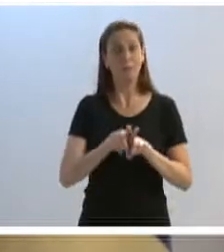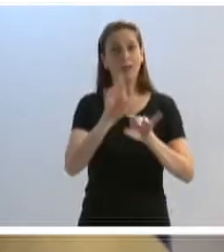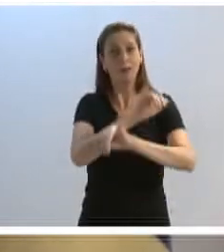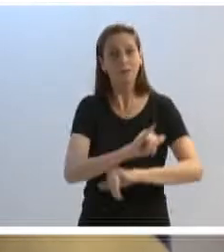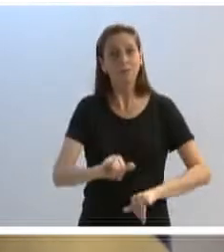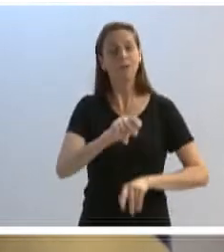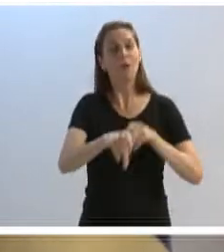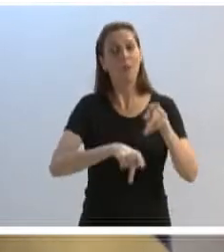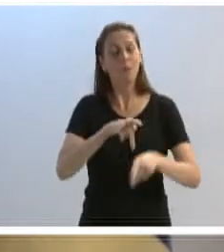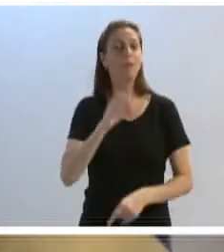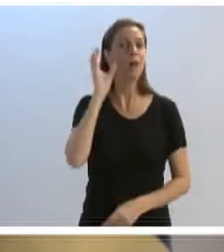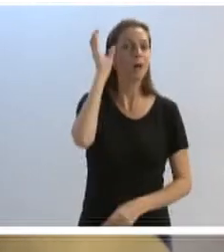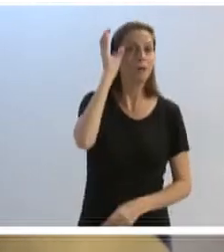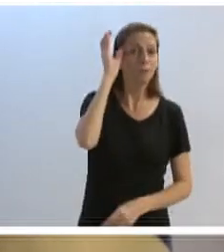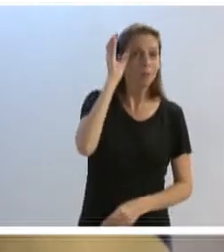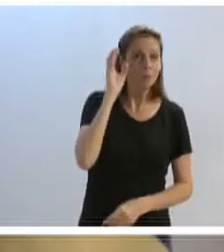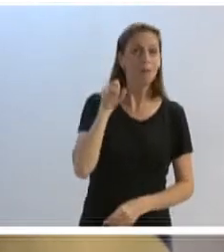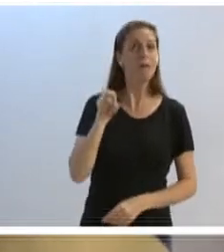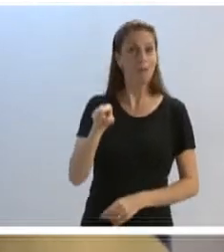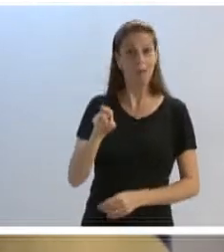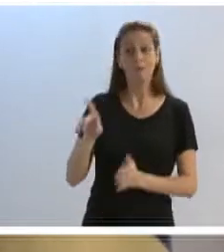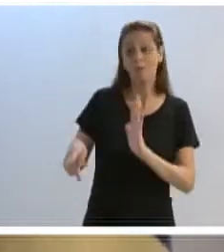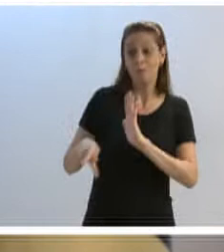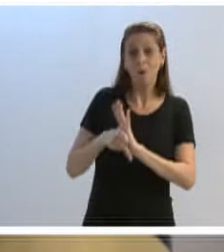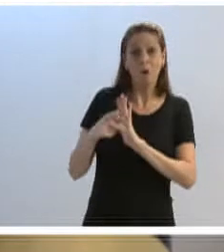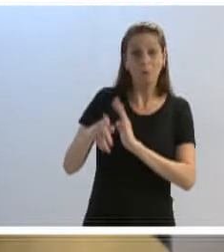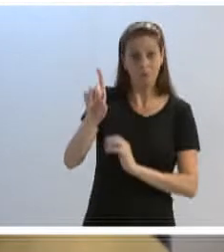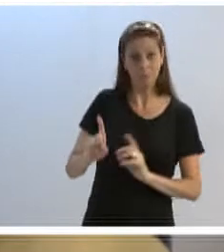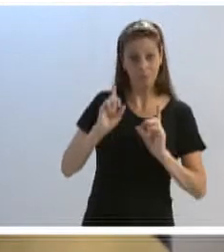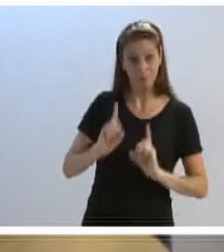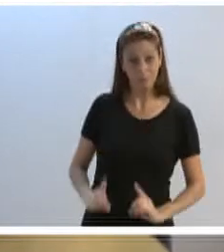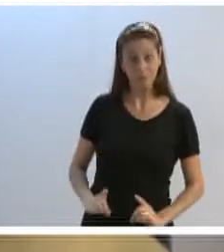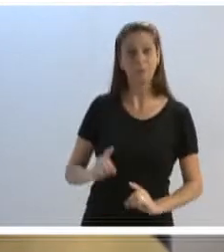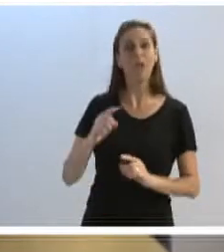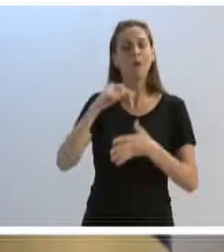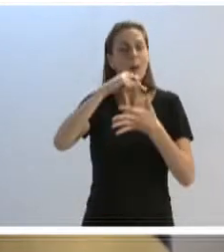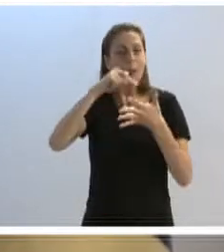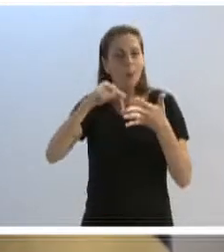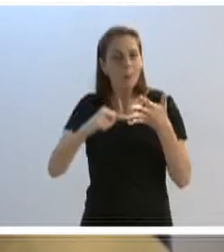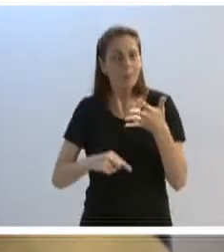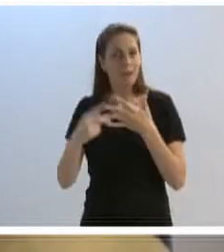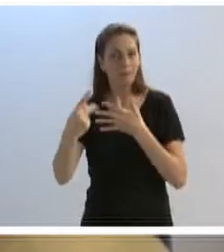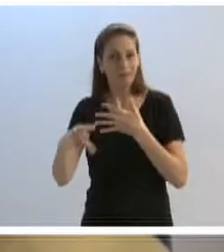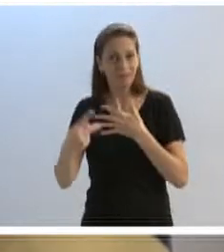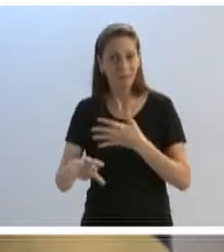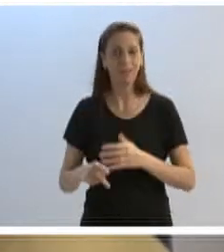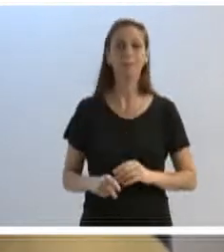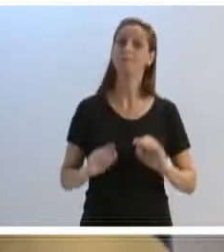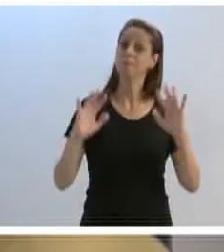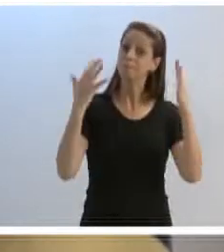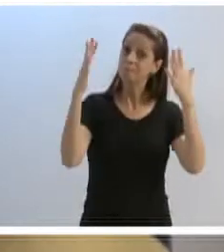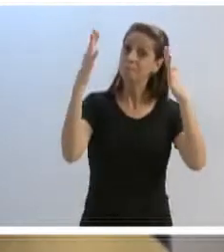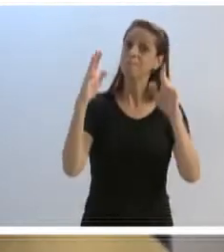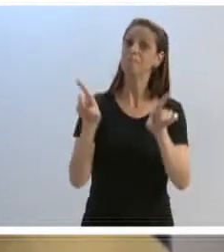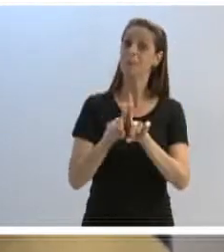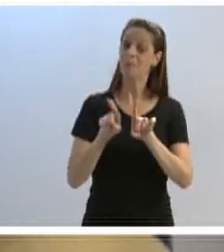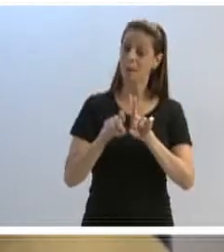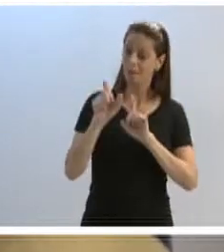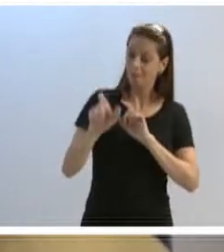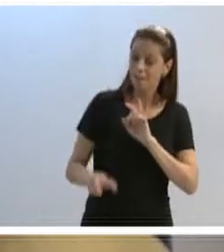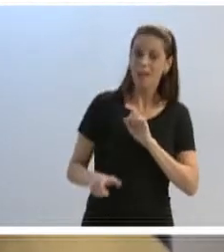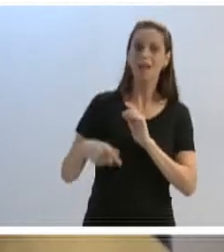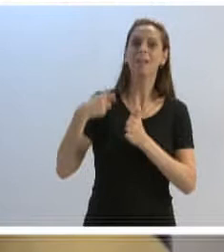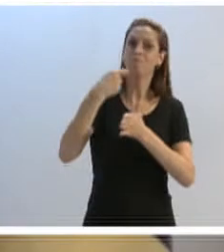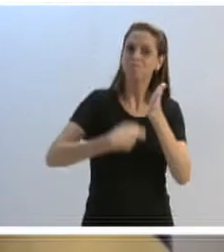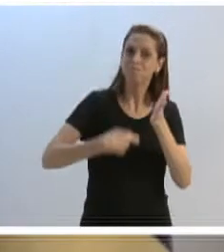população sobre as pautas da condição da pessoa com deficiência, celebrar as conquistas desse segmento